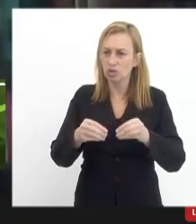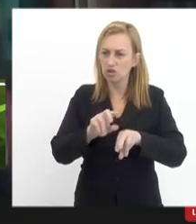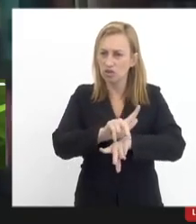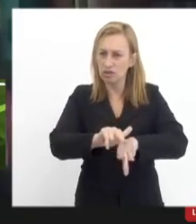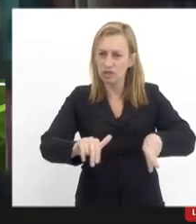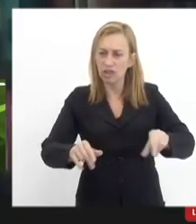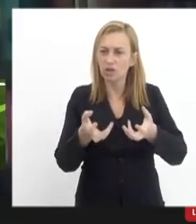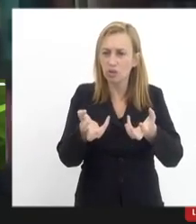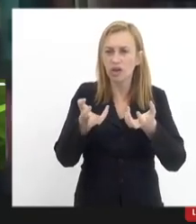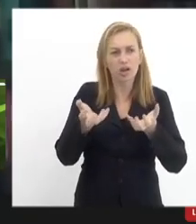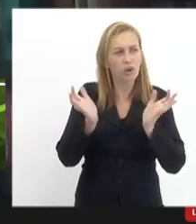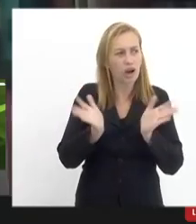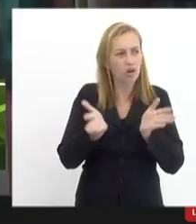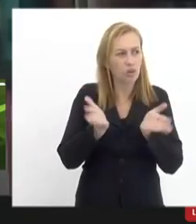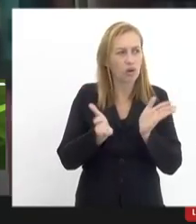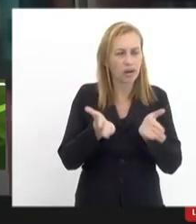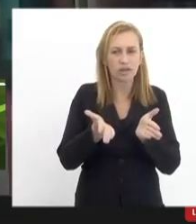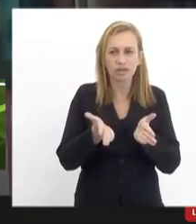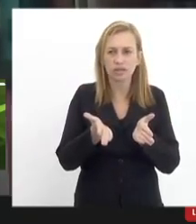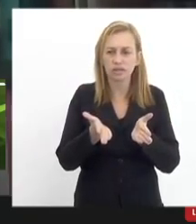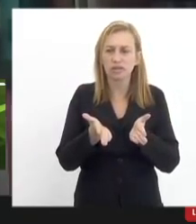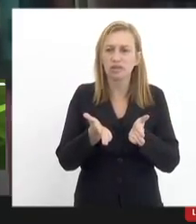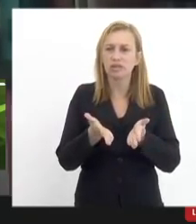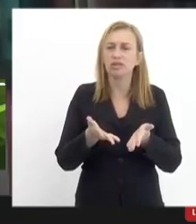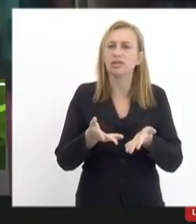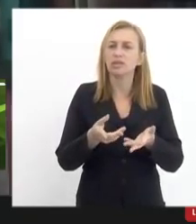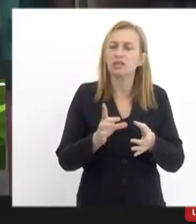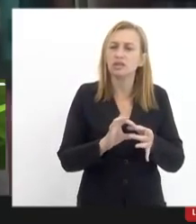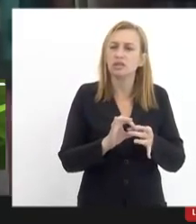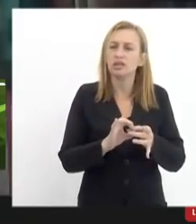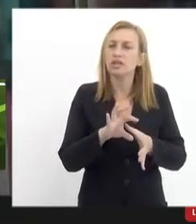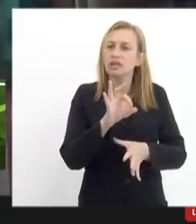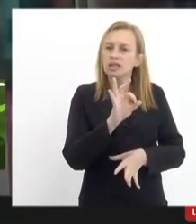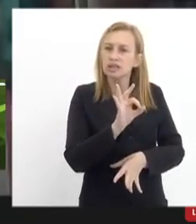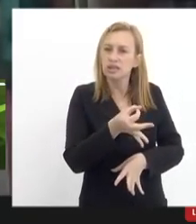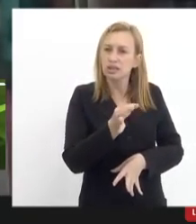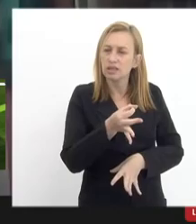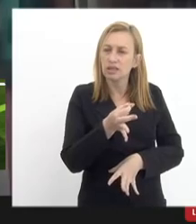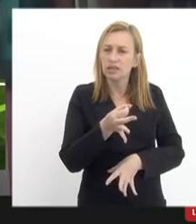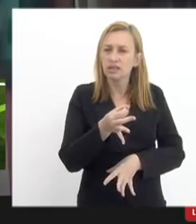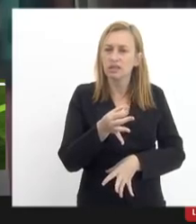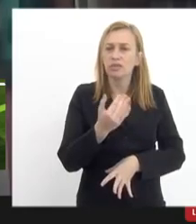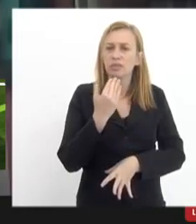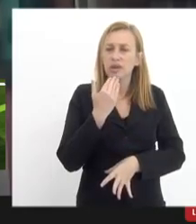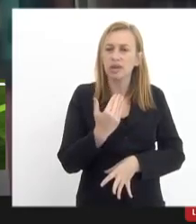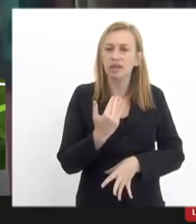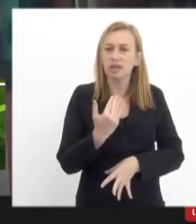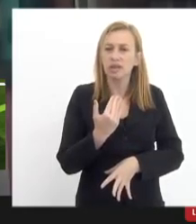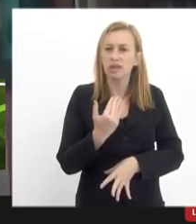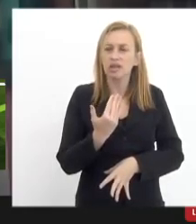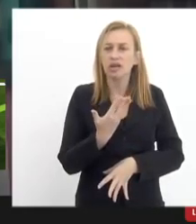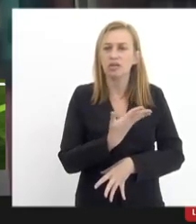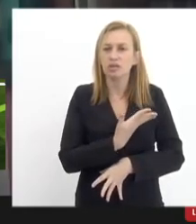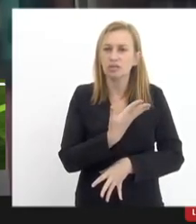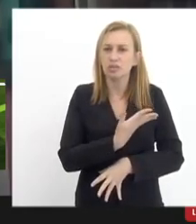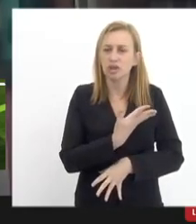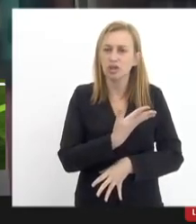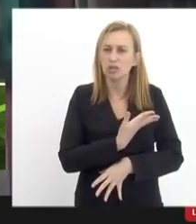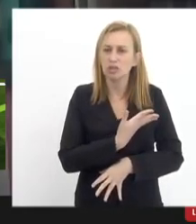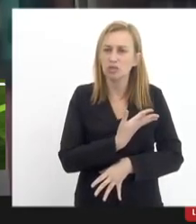quero agora passar a palavra exatamente aos companheiros